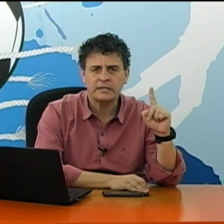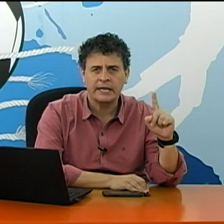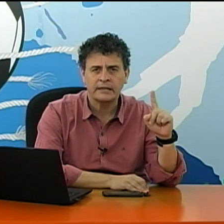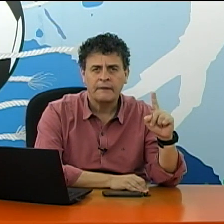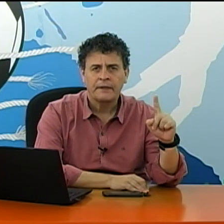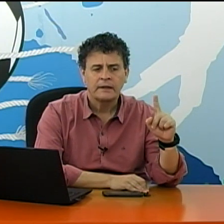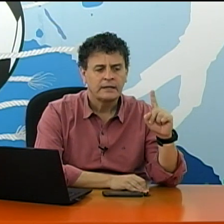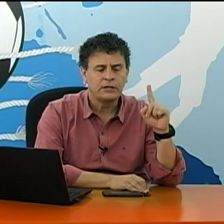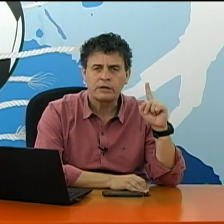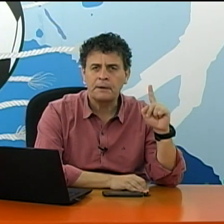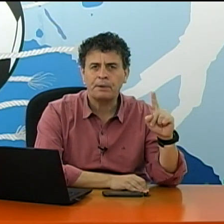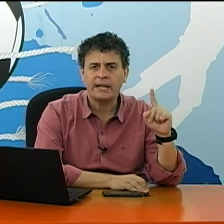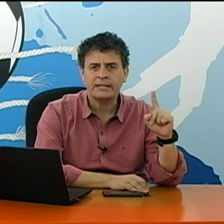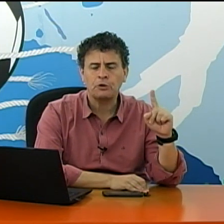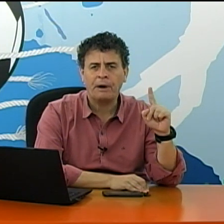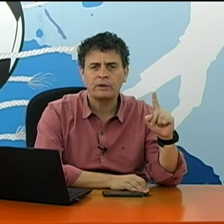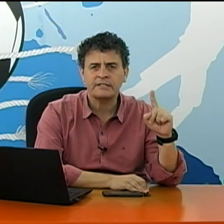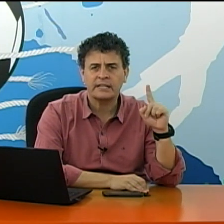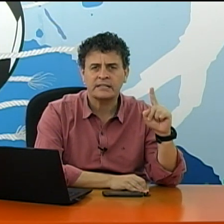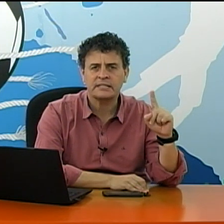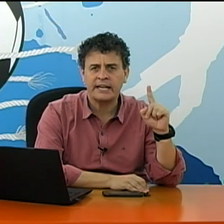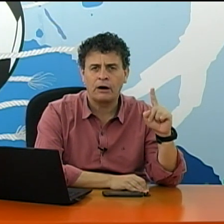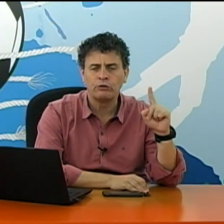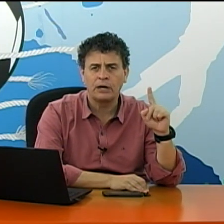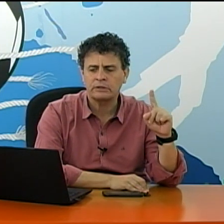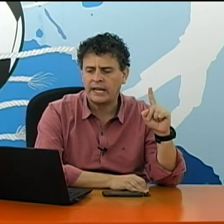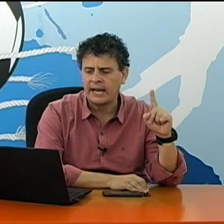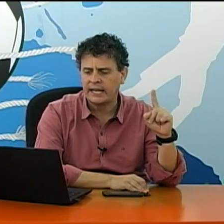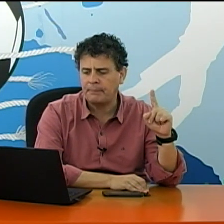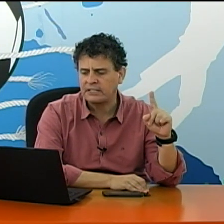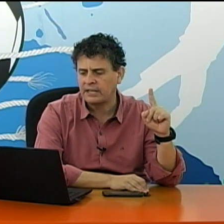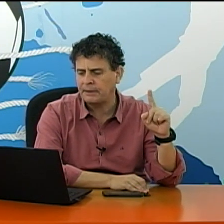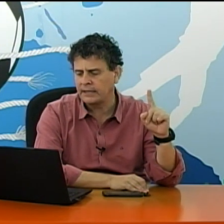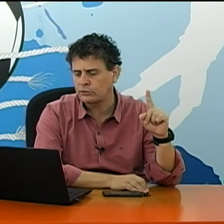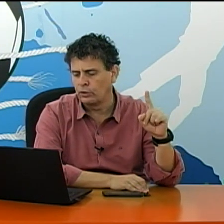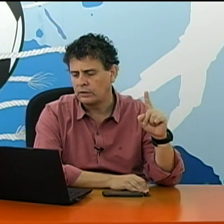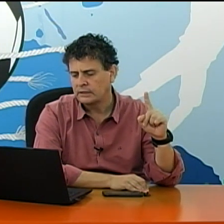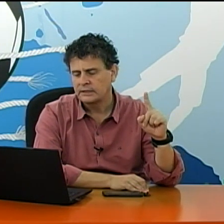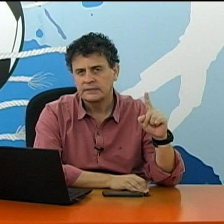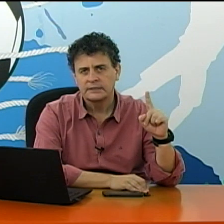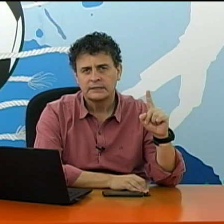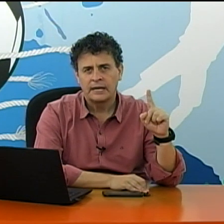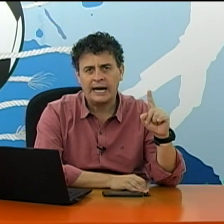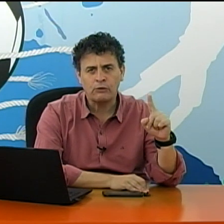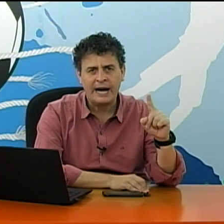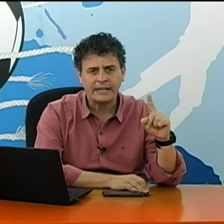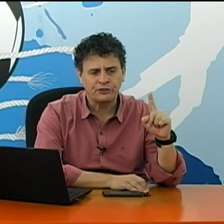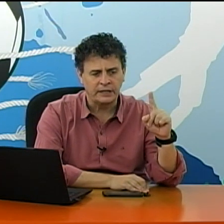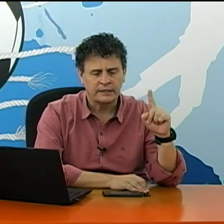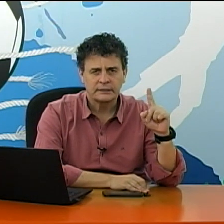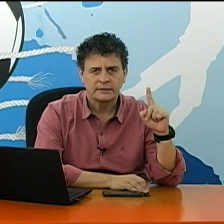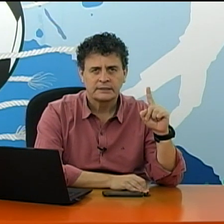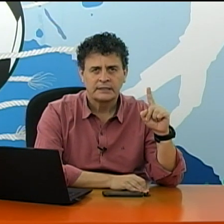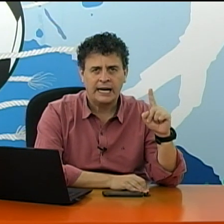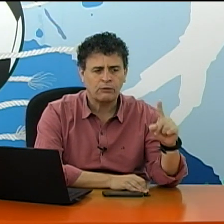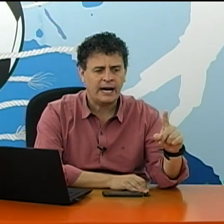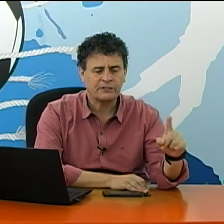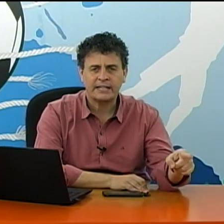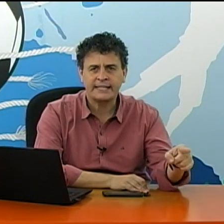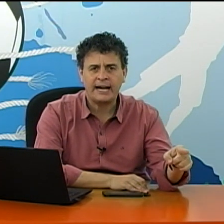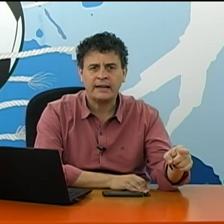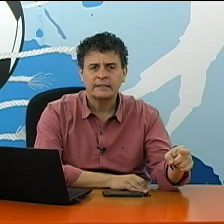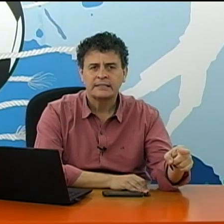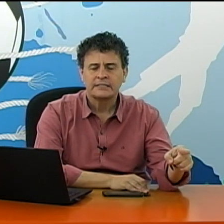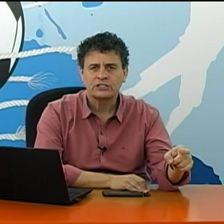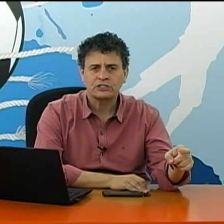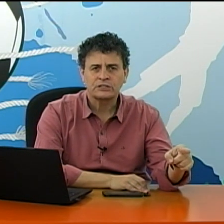Pode ser que o Campeonato Paulista da Série 1 não tenha rebaixamento. Aguarde, já